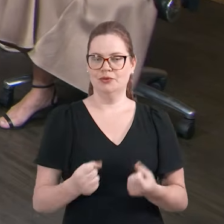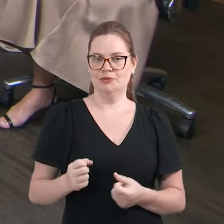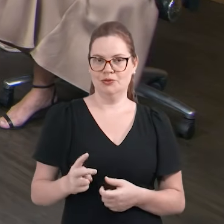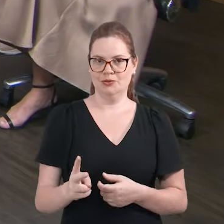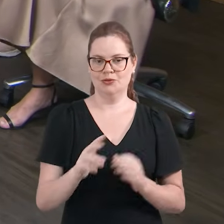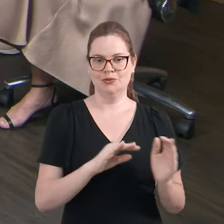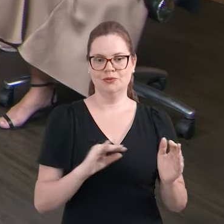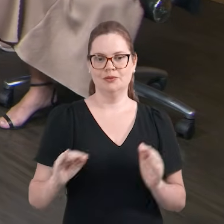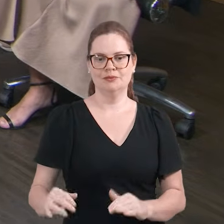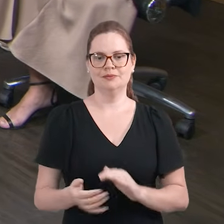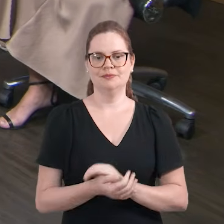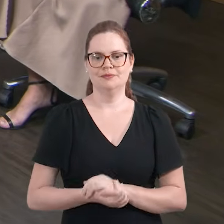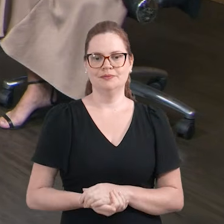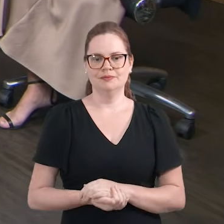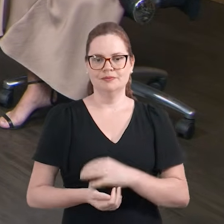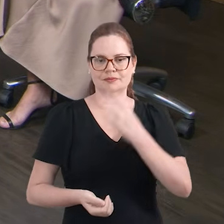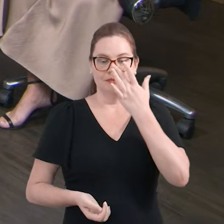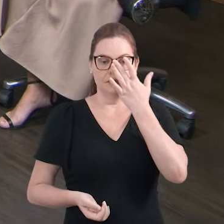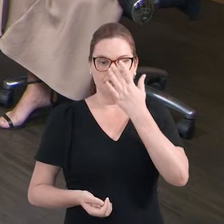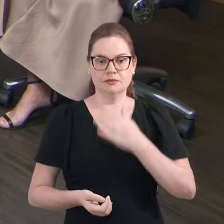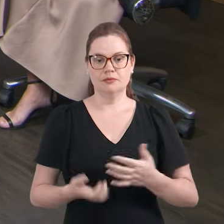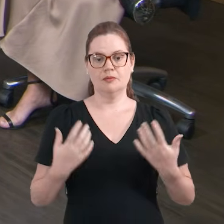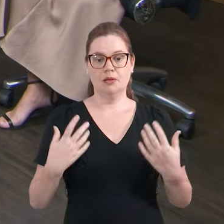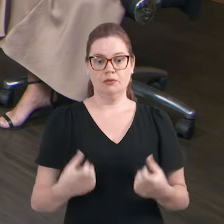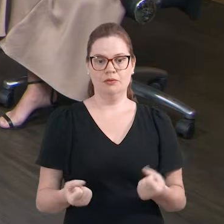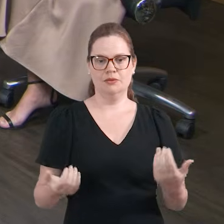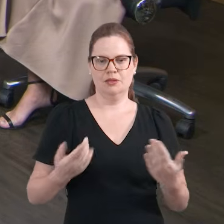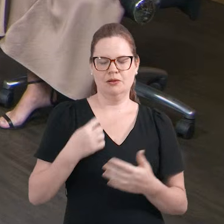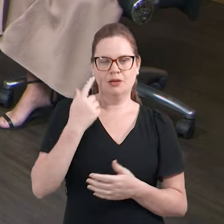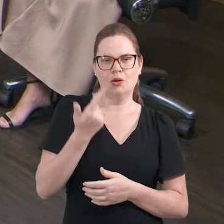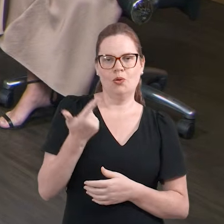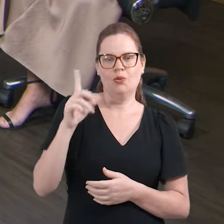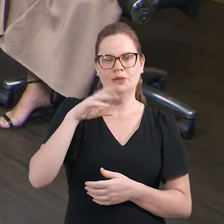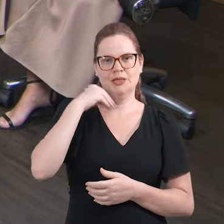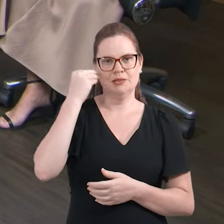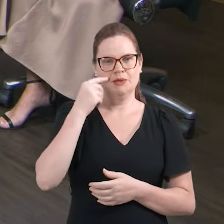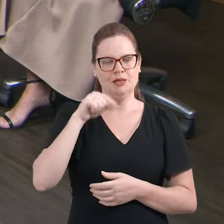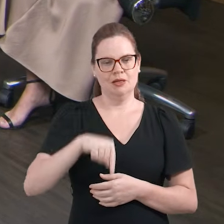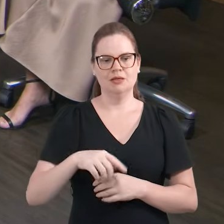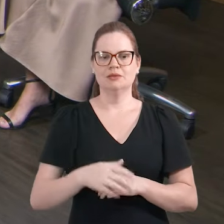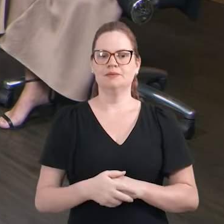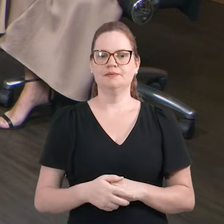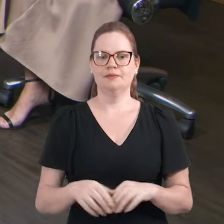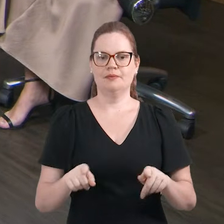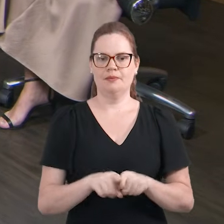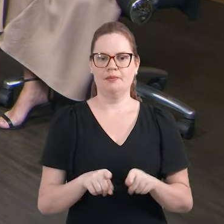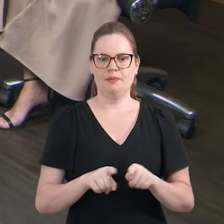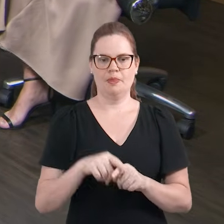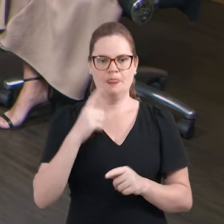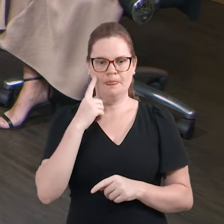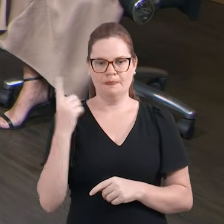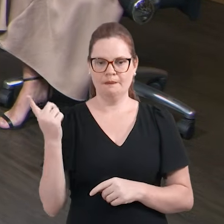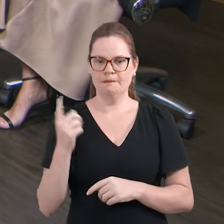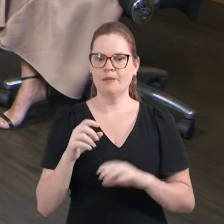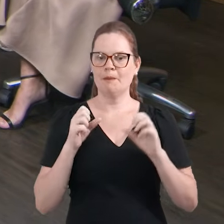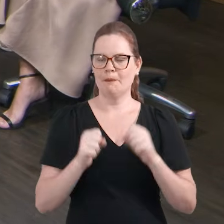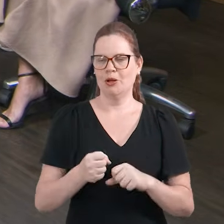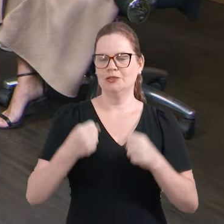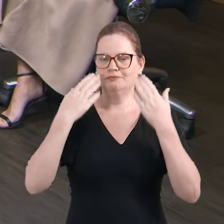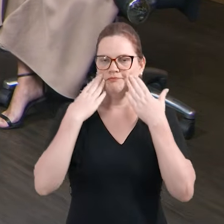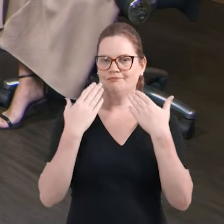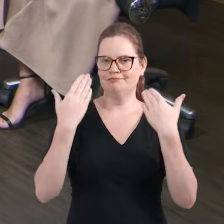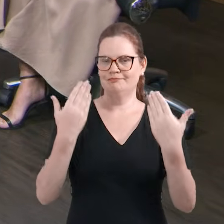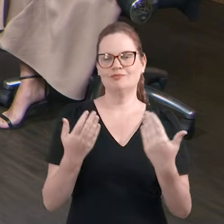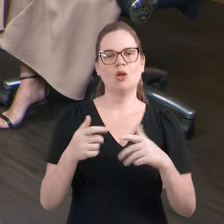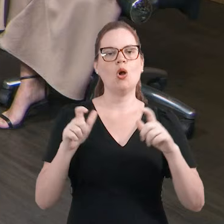é edificante ouvir, né, essas experiências. Vamos seguir com mais uma experiência aqui no estúdio, a Laudi. Você se